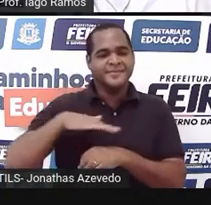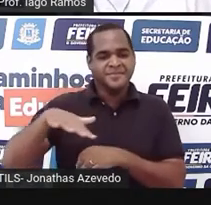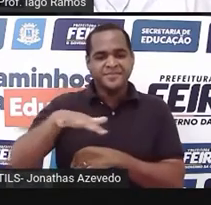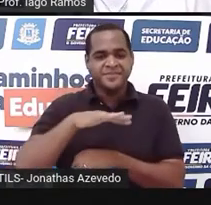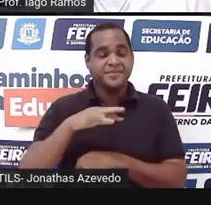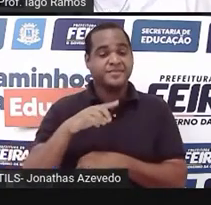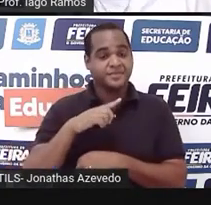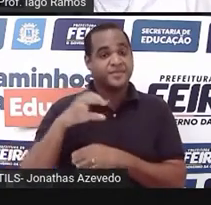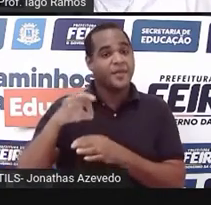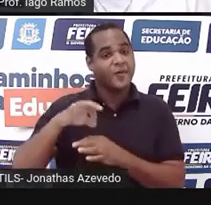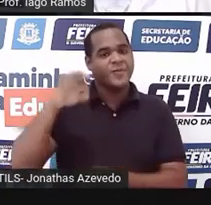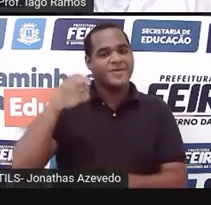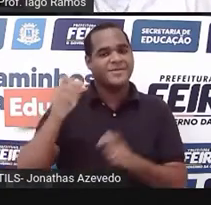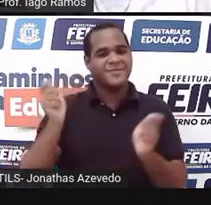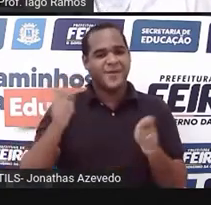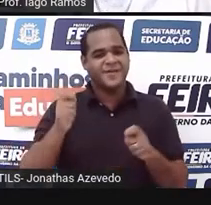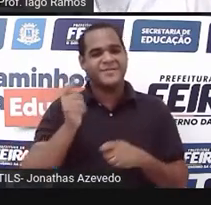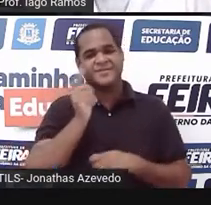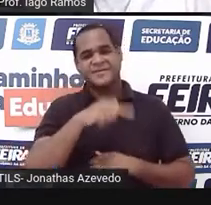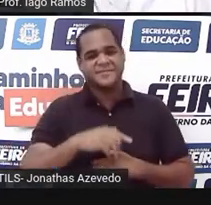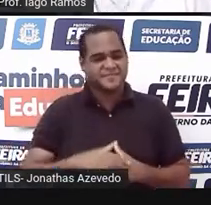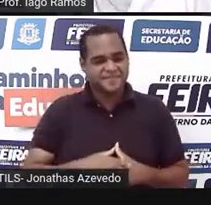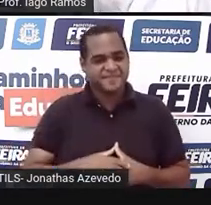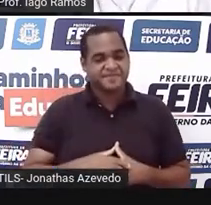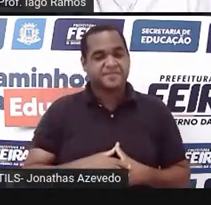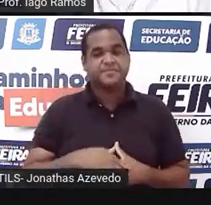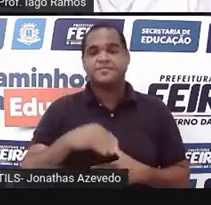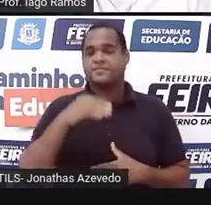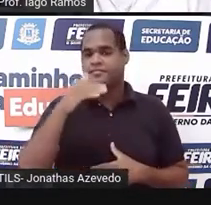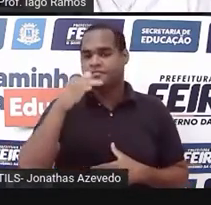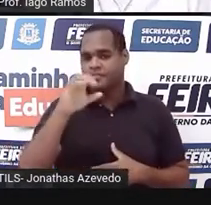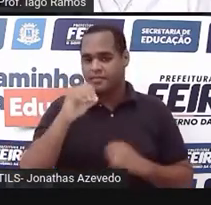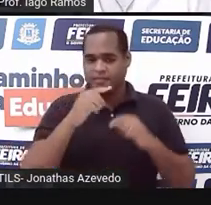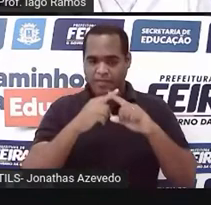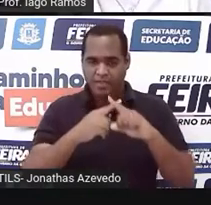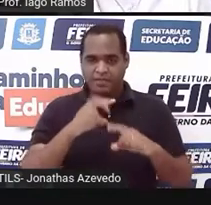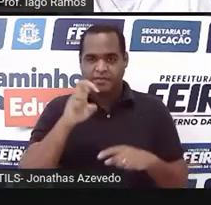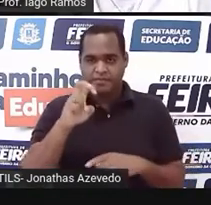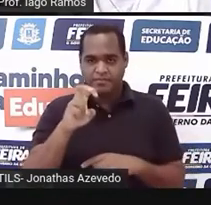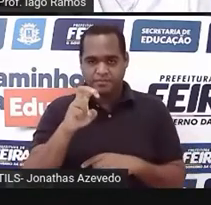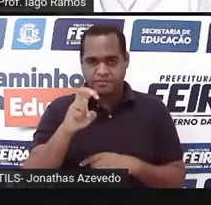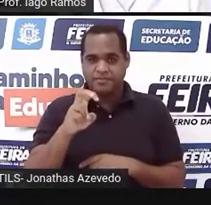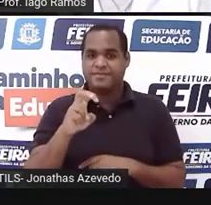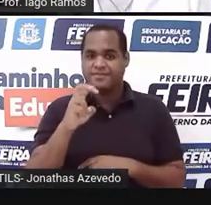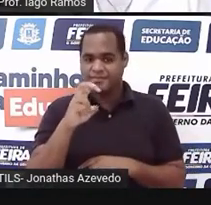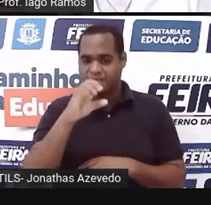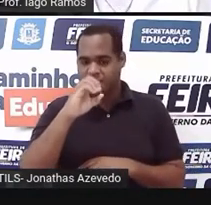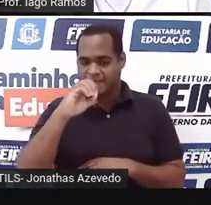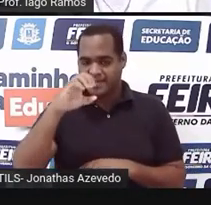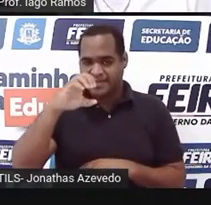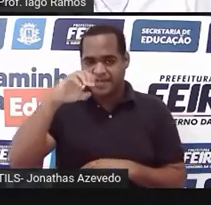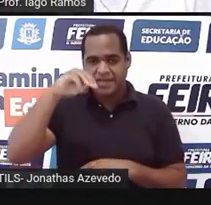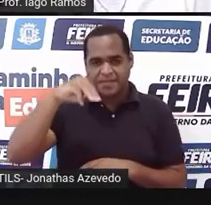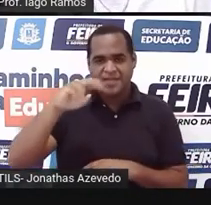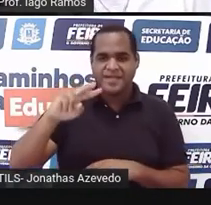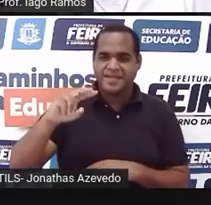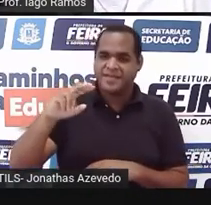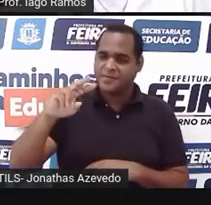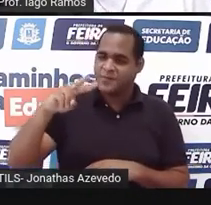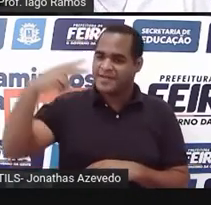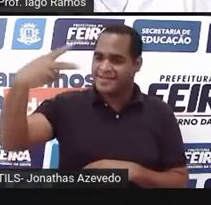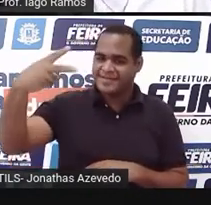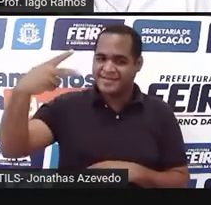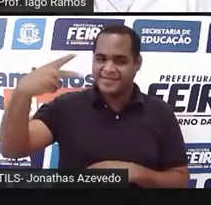pela medida da altura nesse caso 10 vezes cinco 50cm x